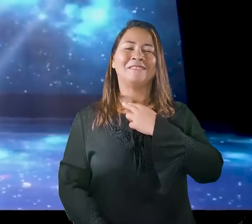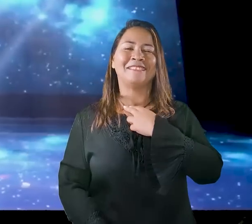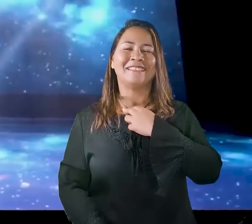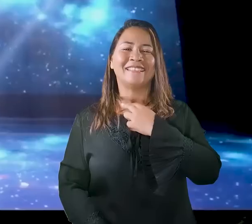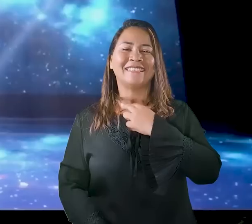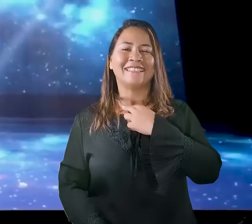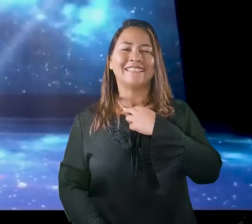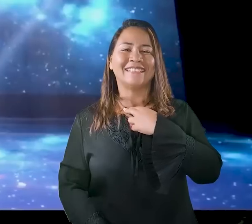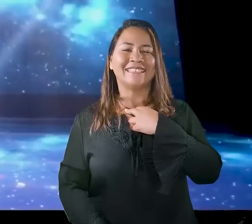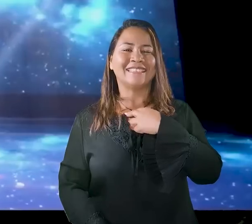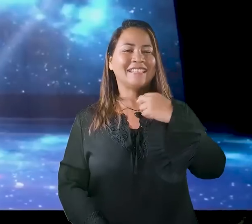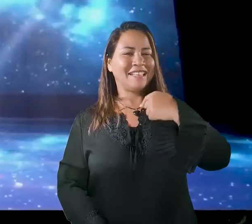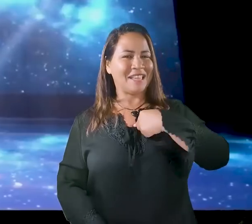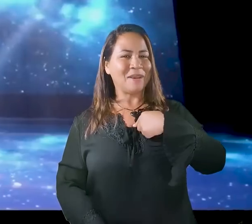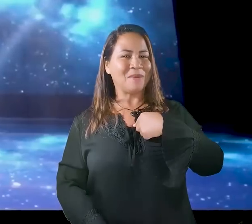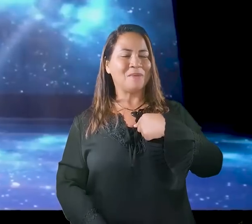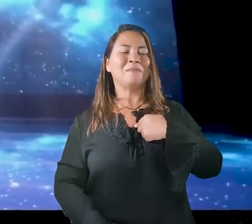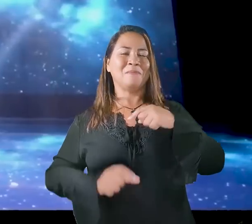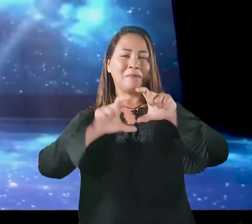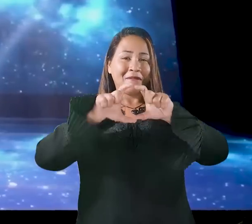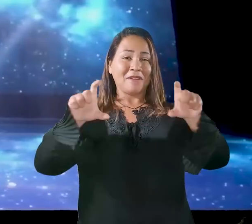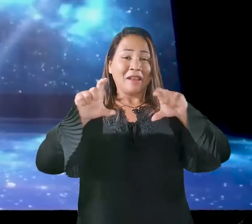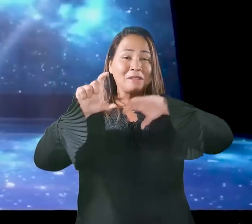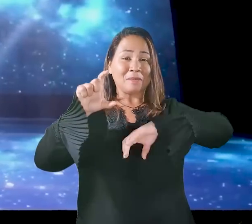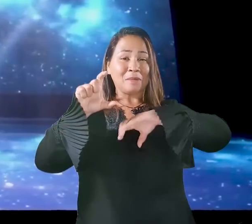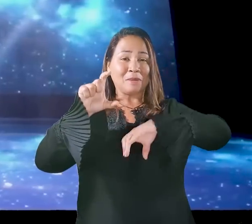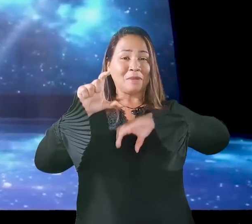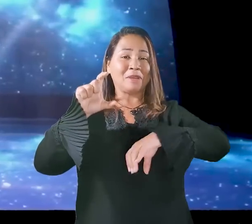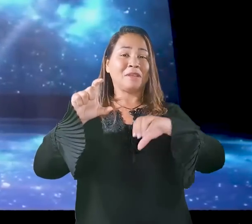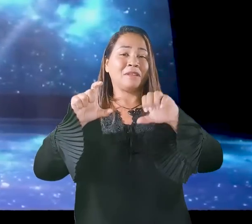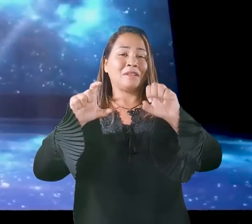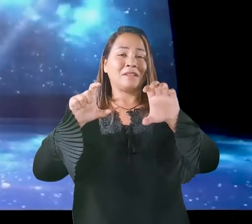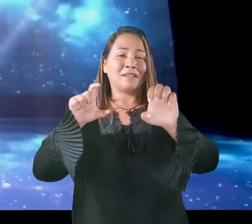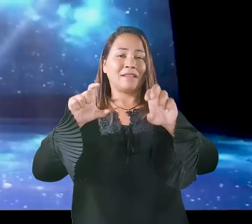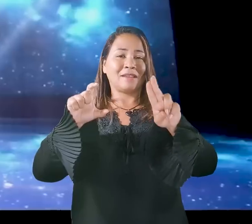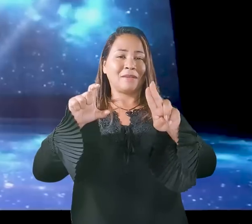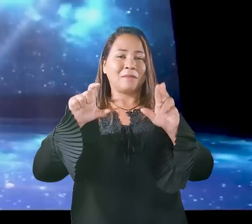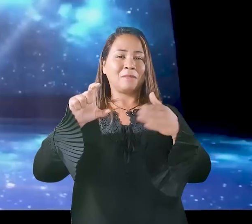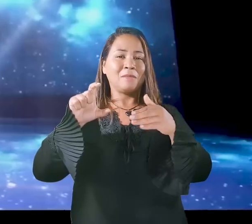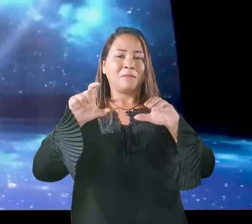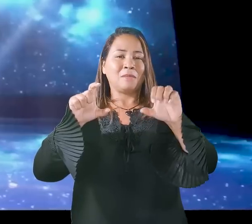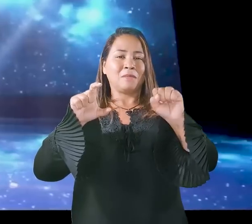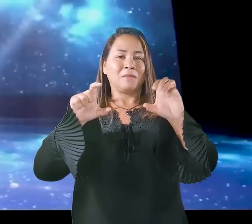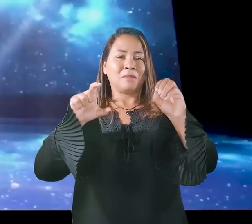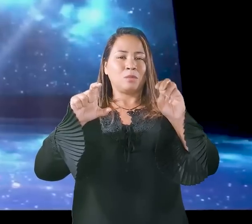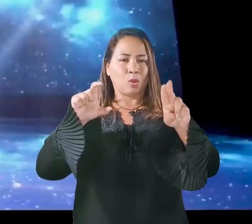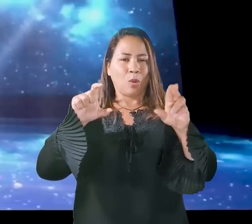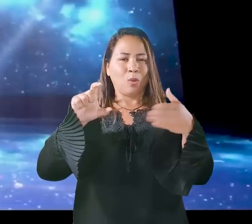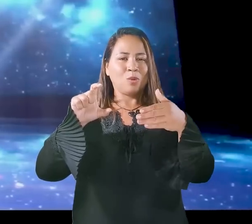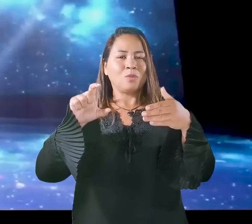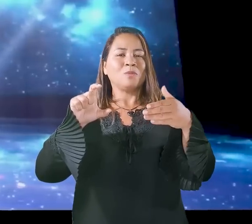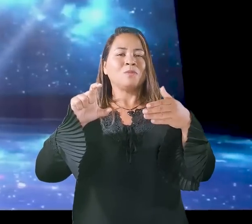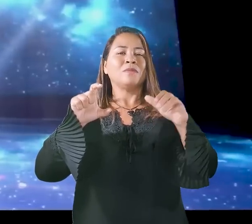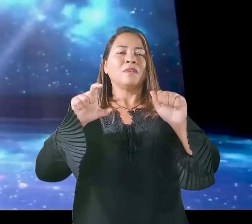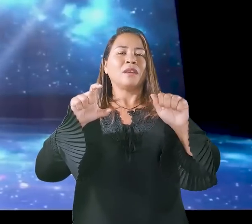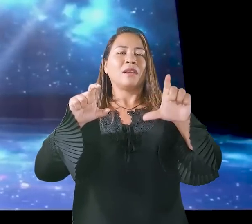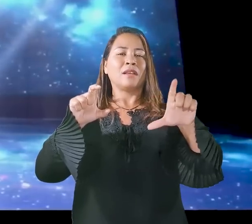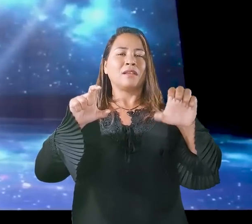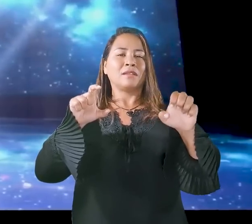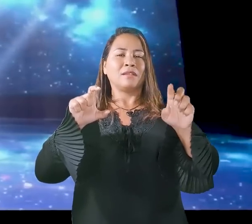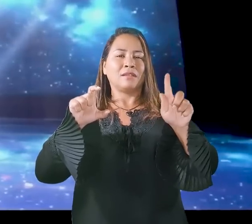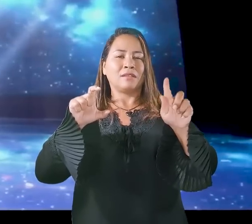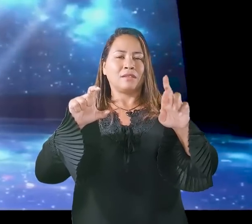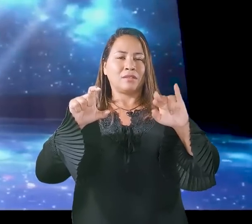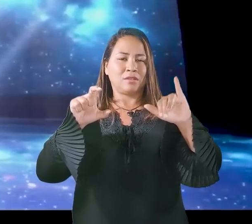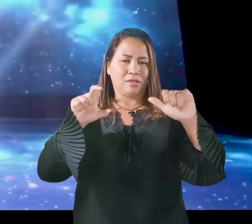sou alegria. Eu sou alegria. E ancora com imagens de alegria. Eu sou